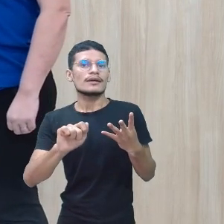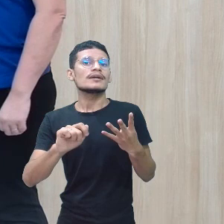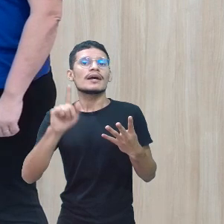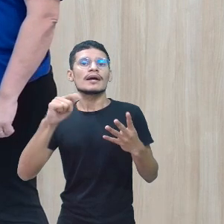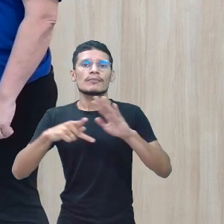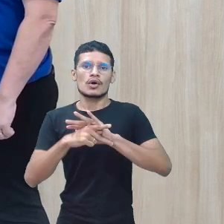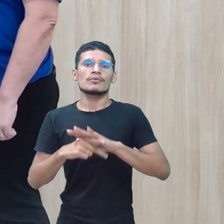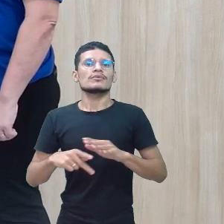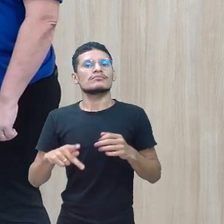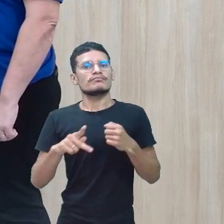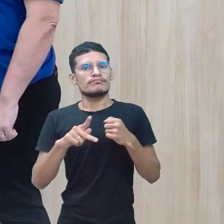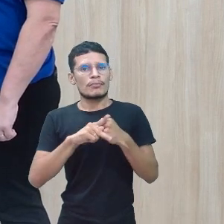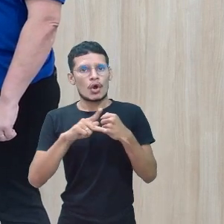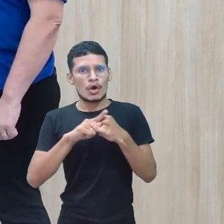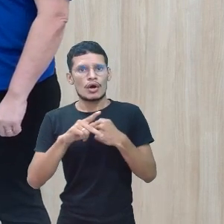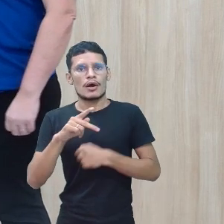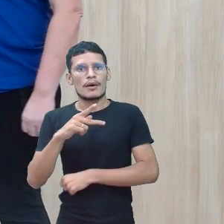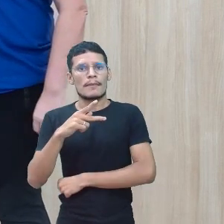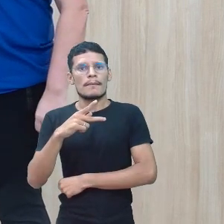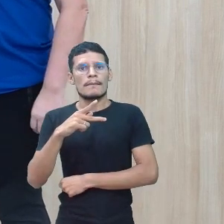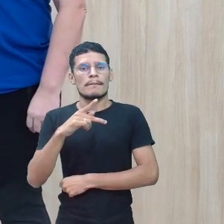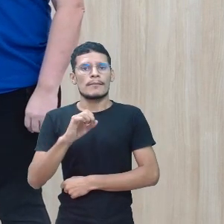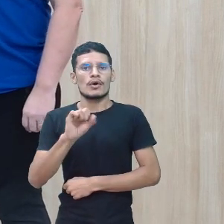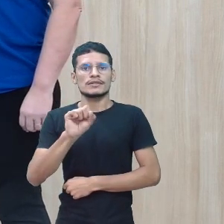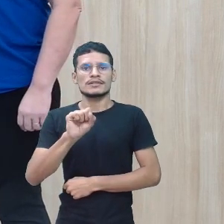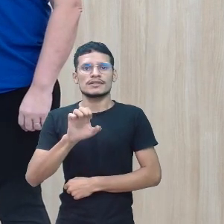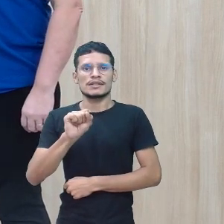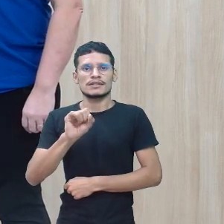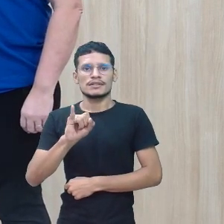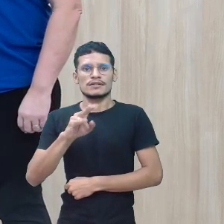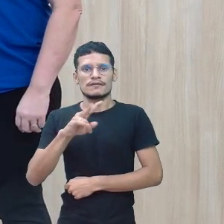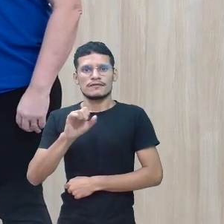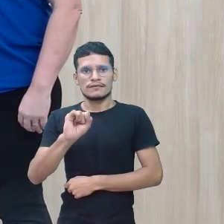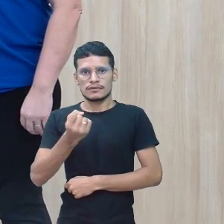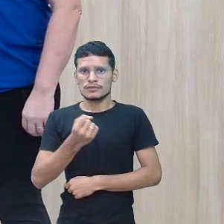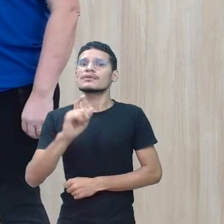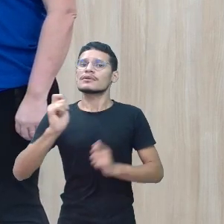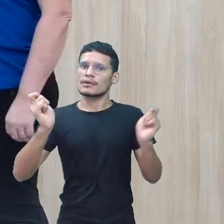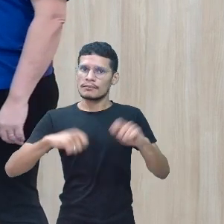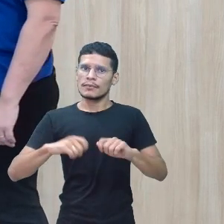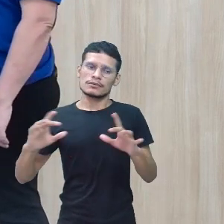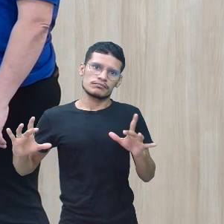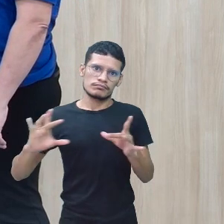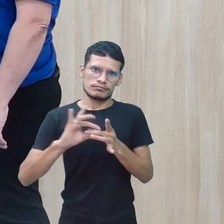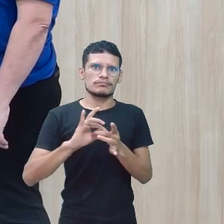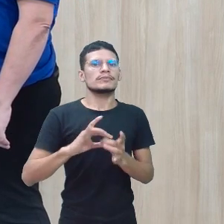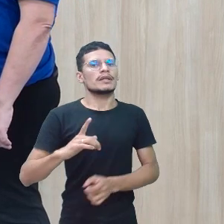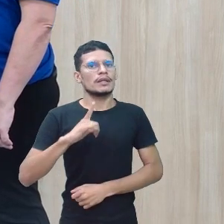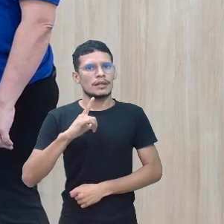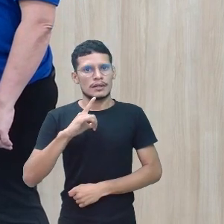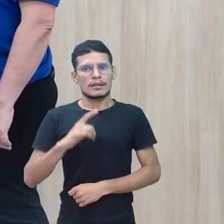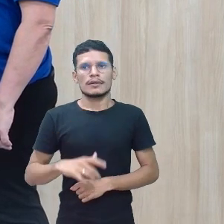possessivos usados também na oração como elementos conectores.